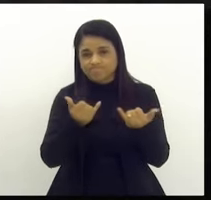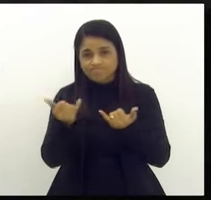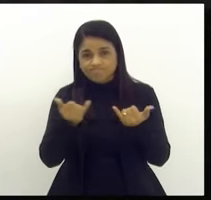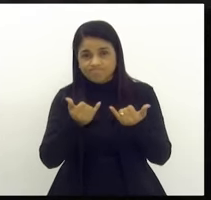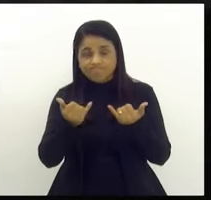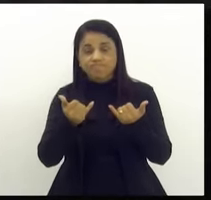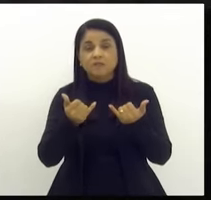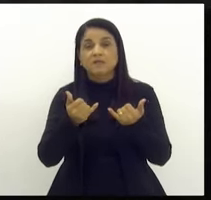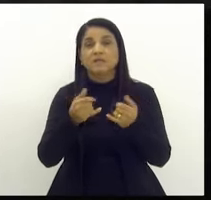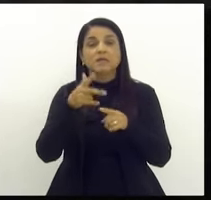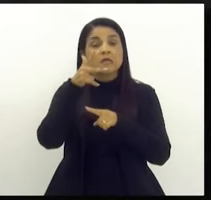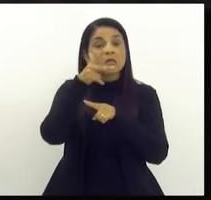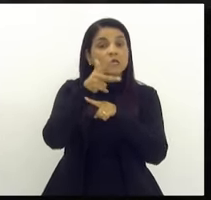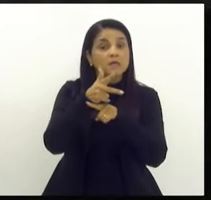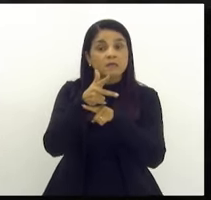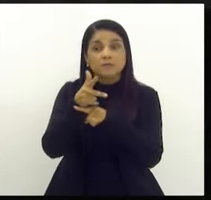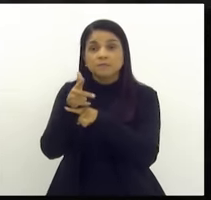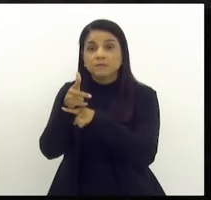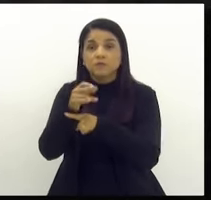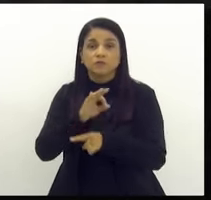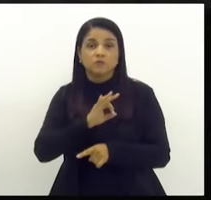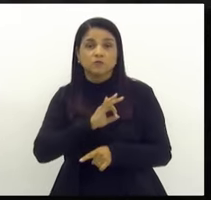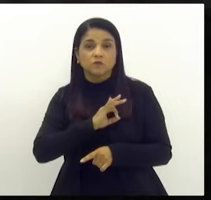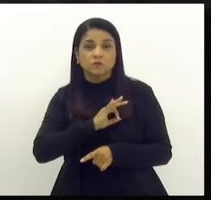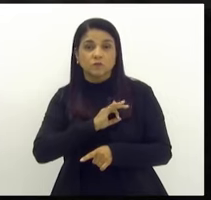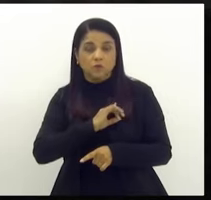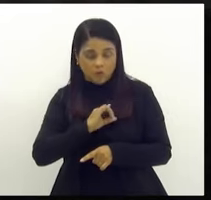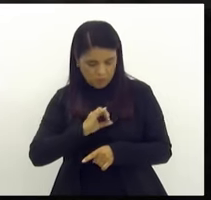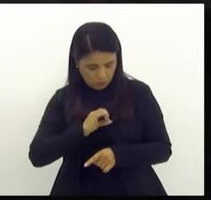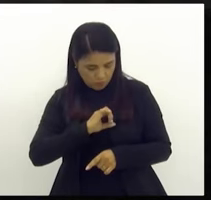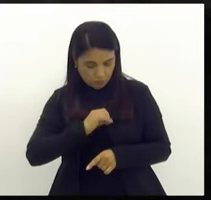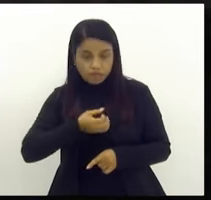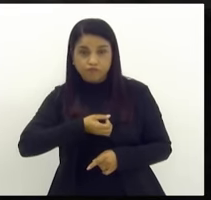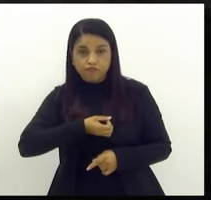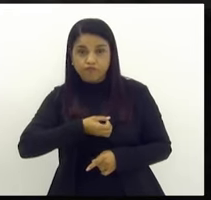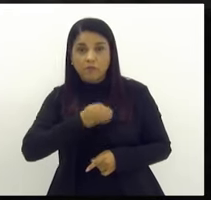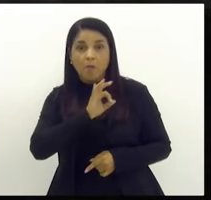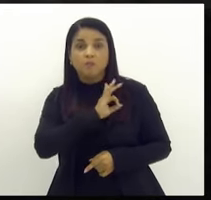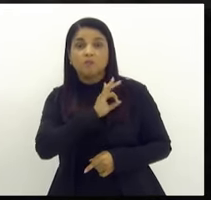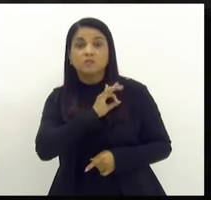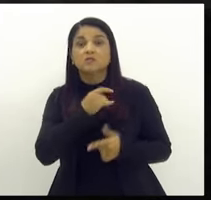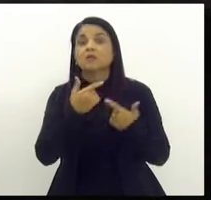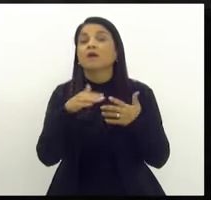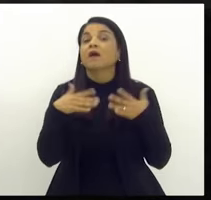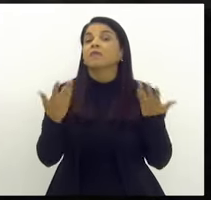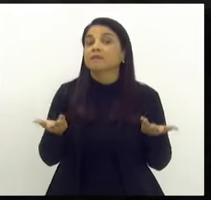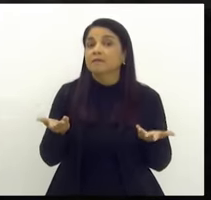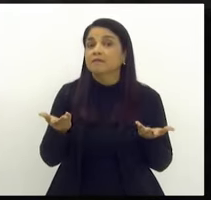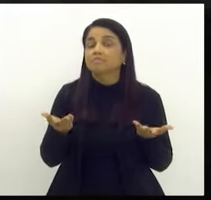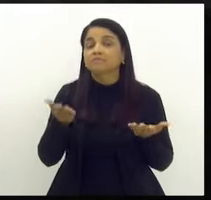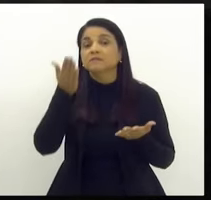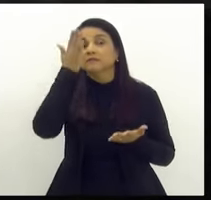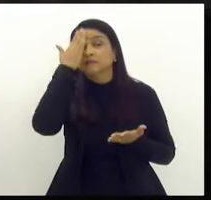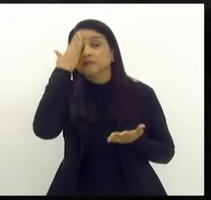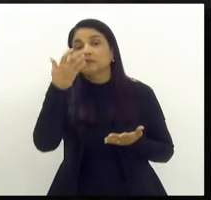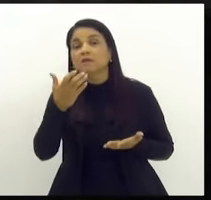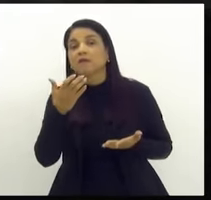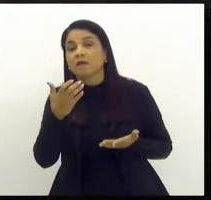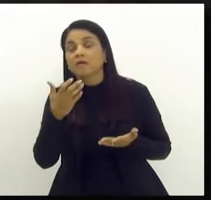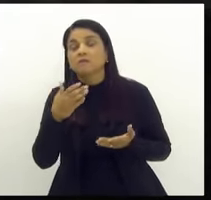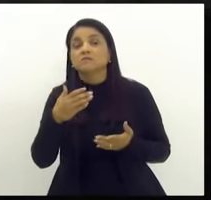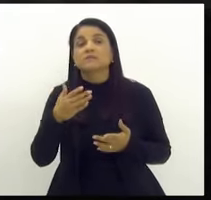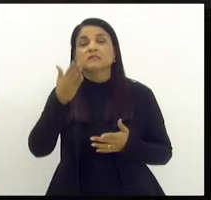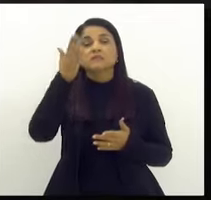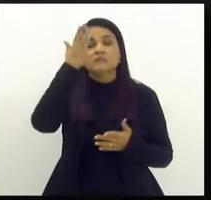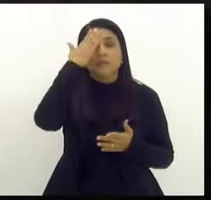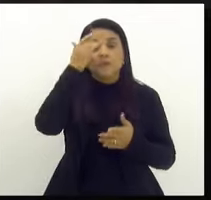Cadê as câmeras no uniforme dos policiais eu quero saber então é importante que a gente saiba